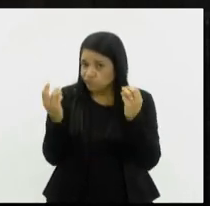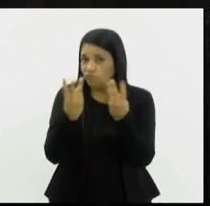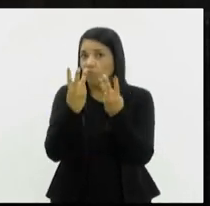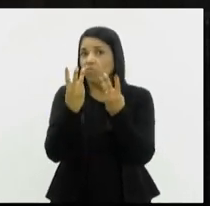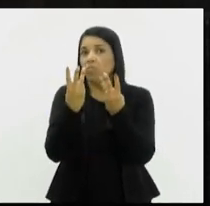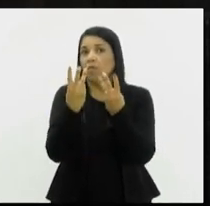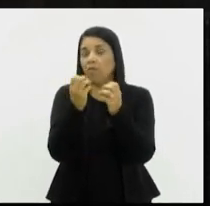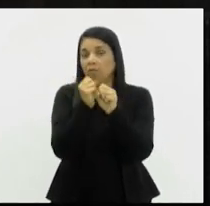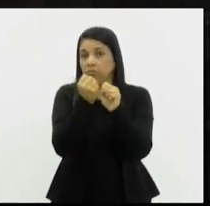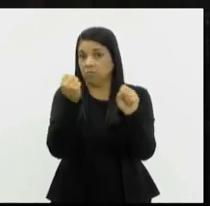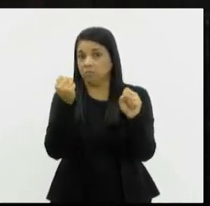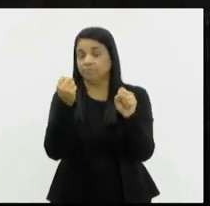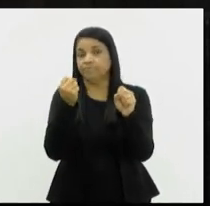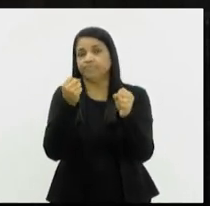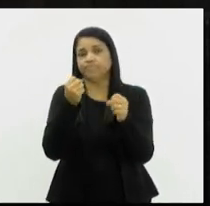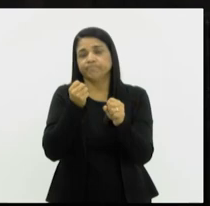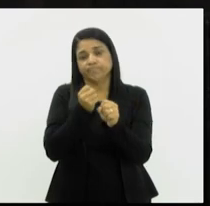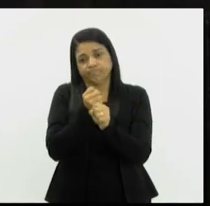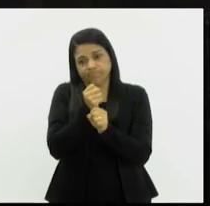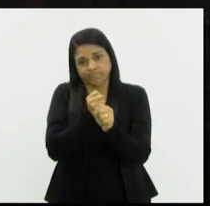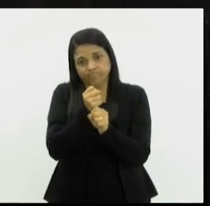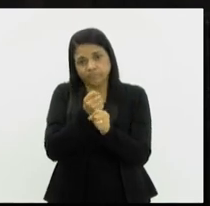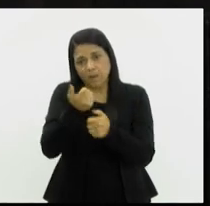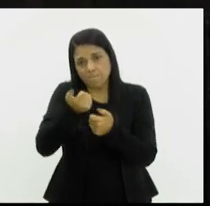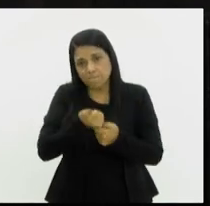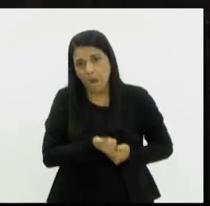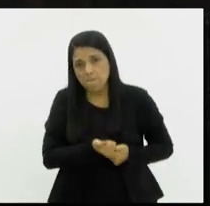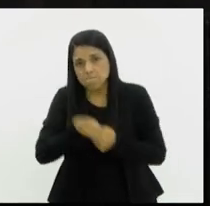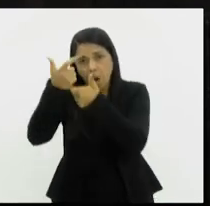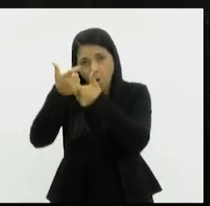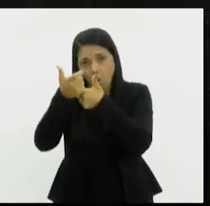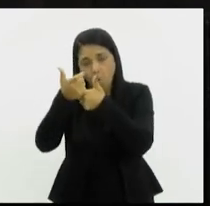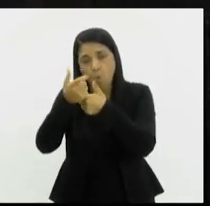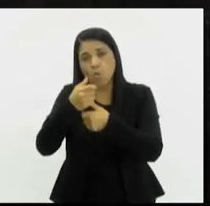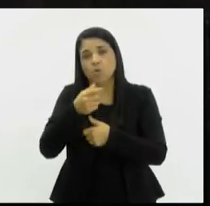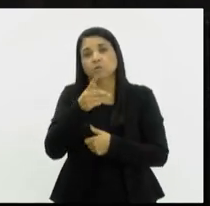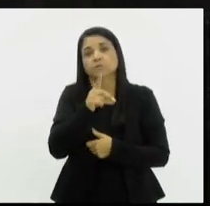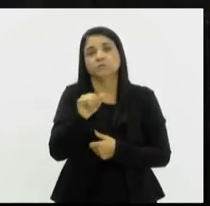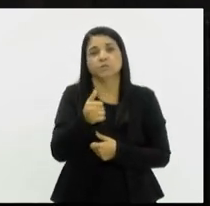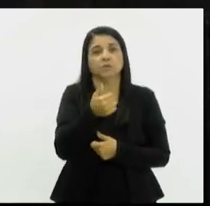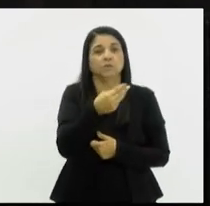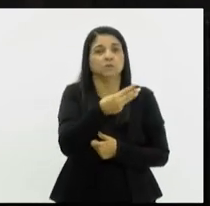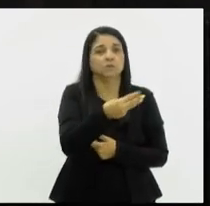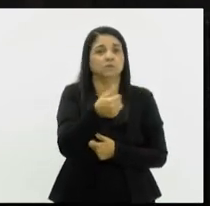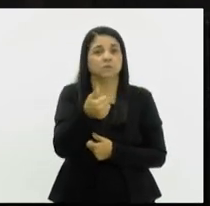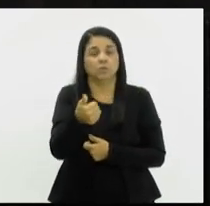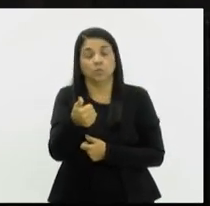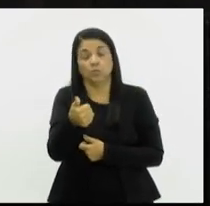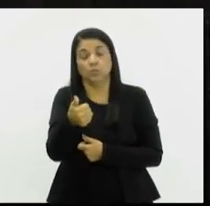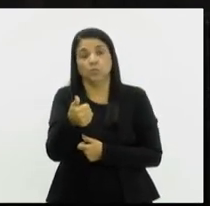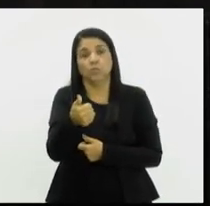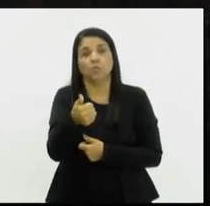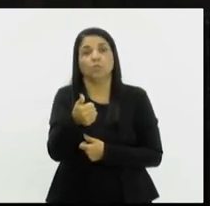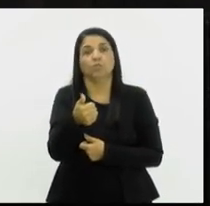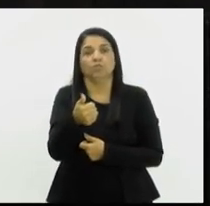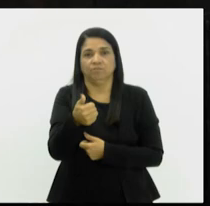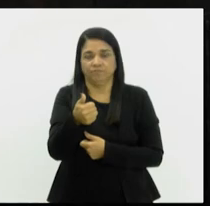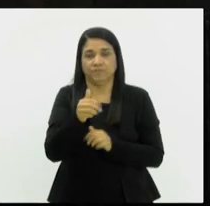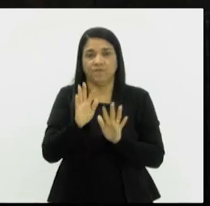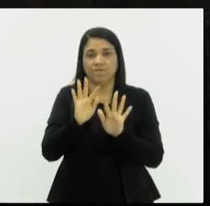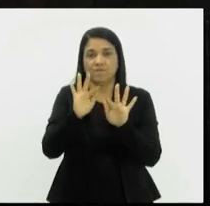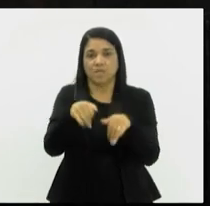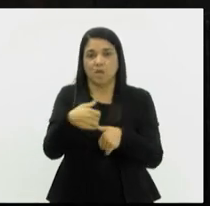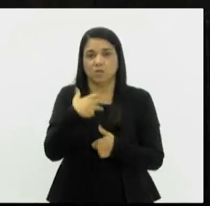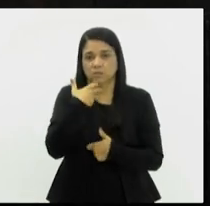no Réveillon, nas festas de 31 para 1º de janeiro.